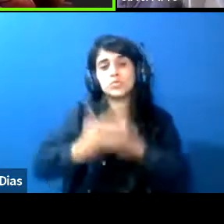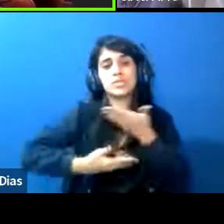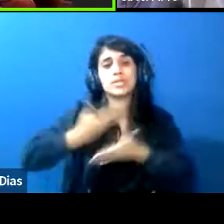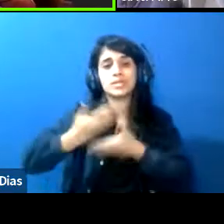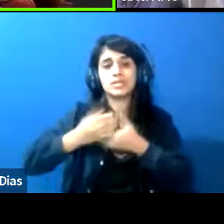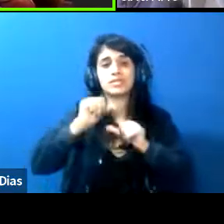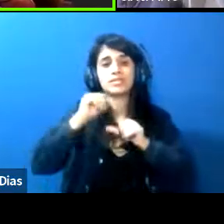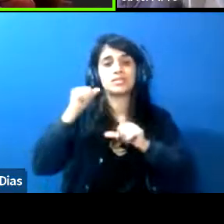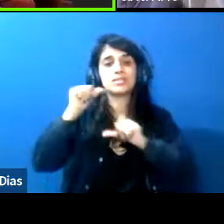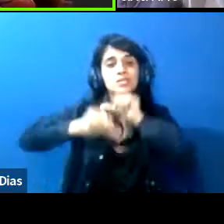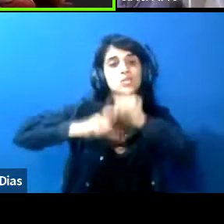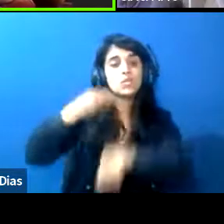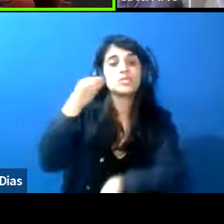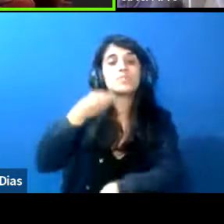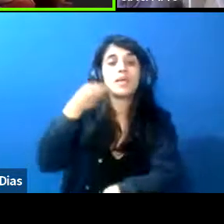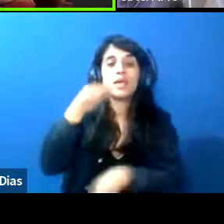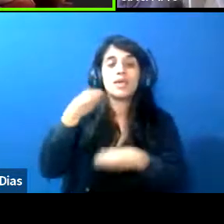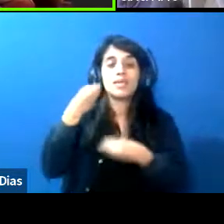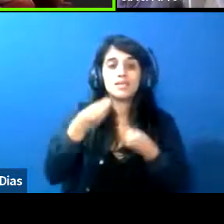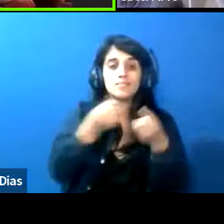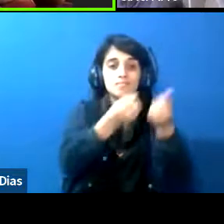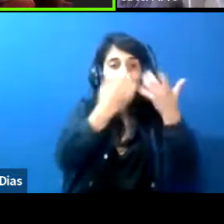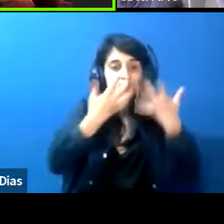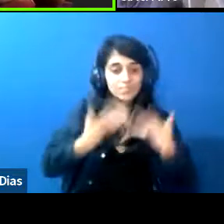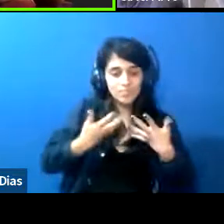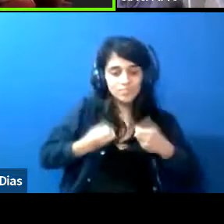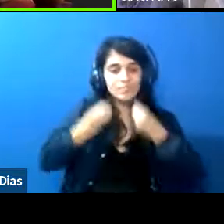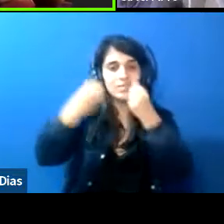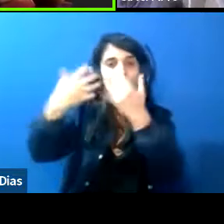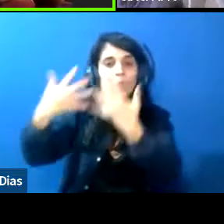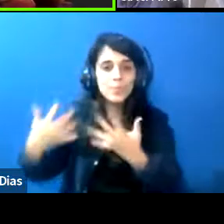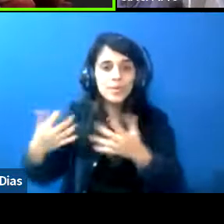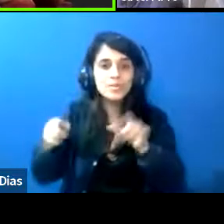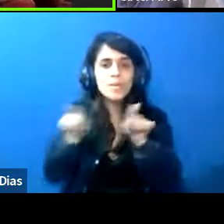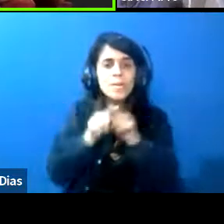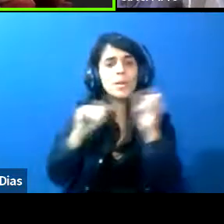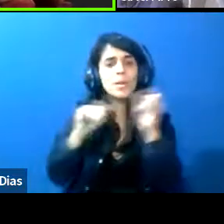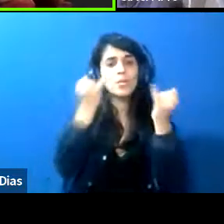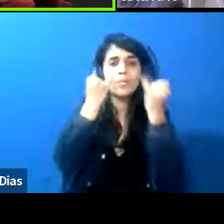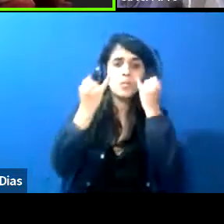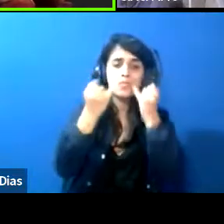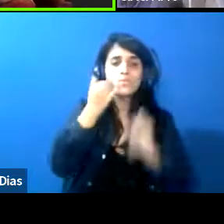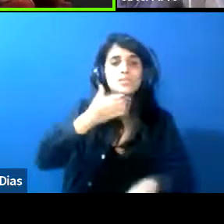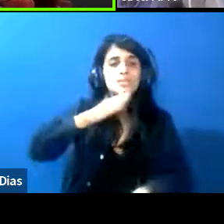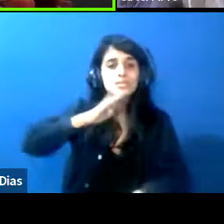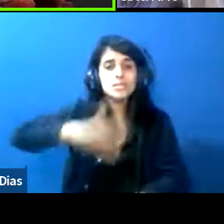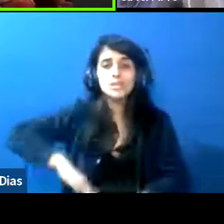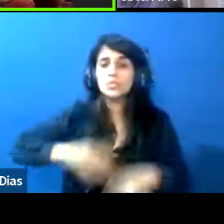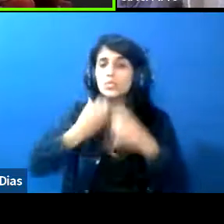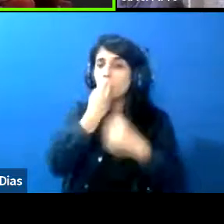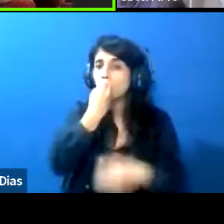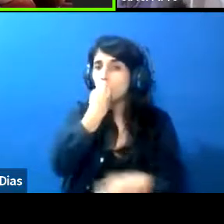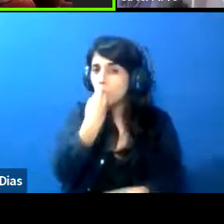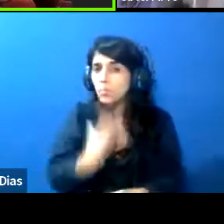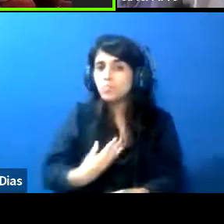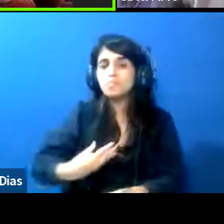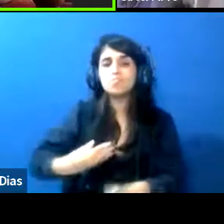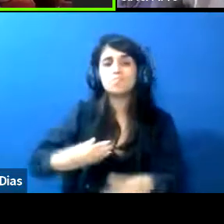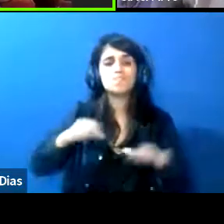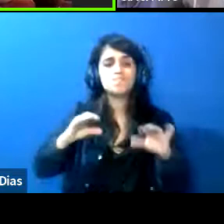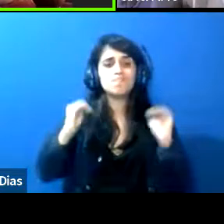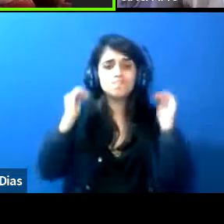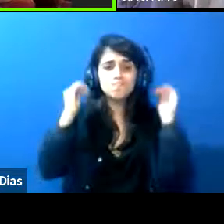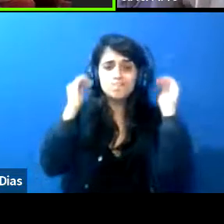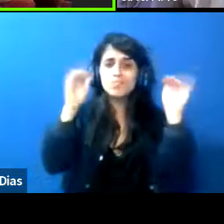de experiências, pelas trocas de informações. Então, foi uma tarde muito produtiva. Estou muito feliz por